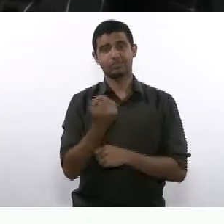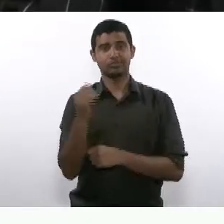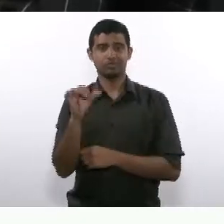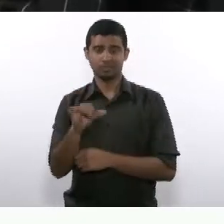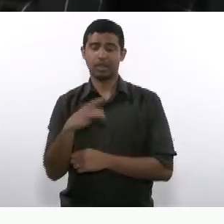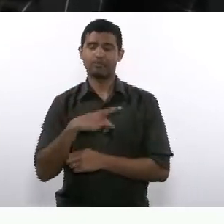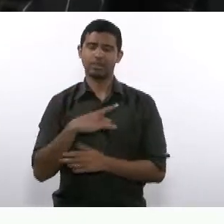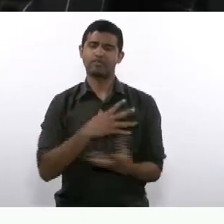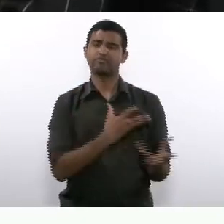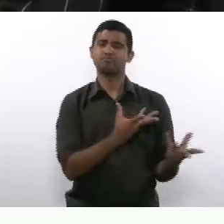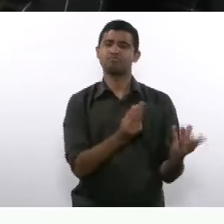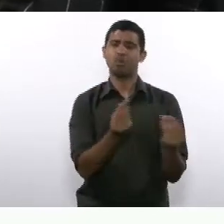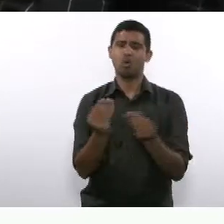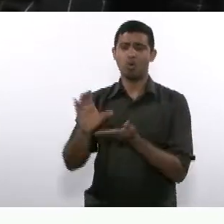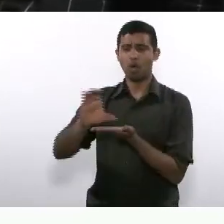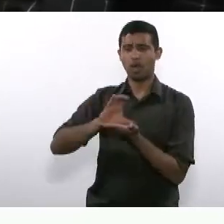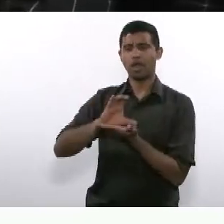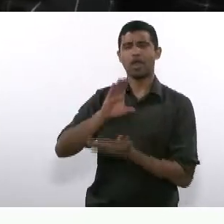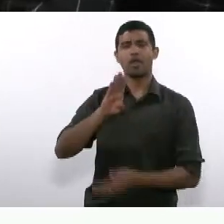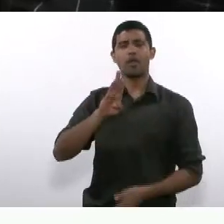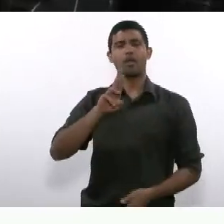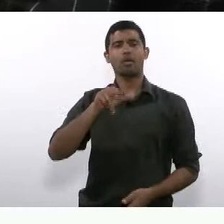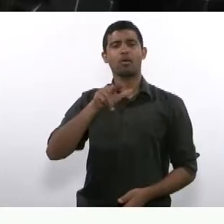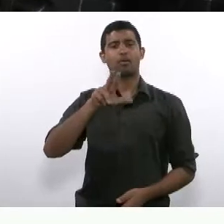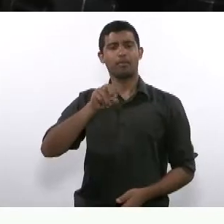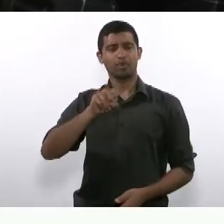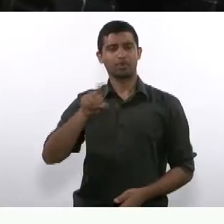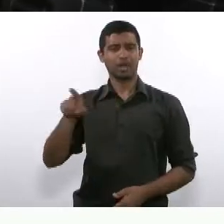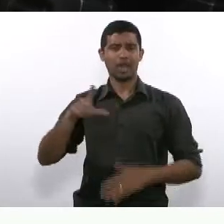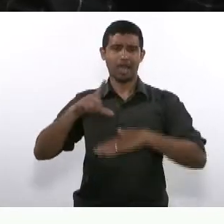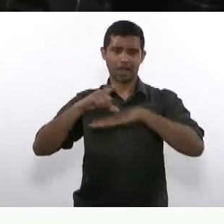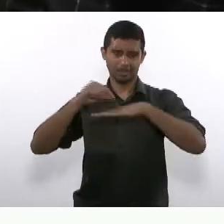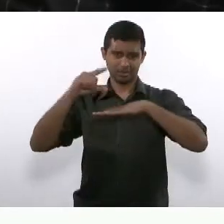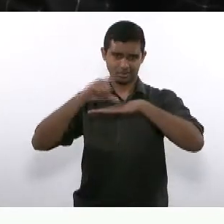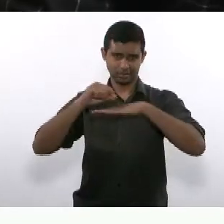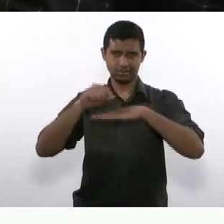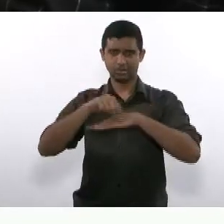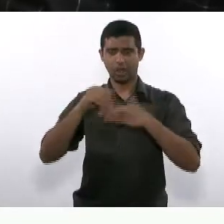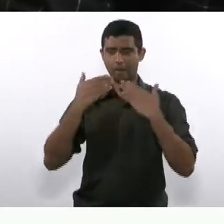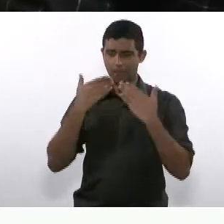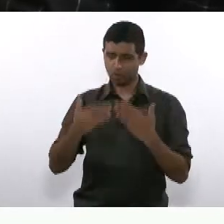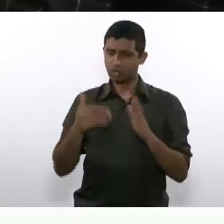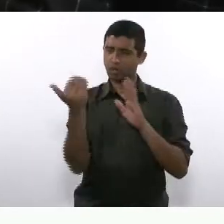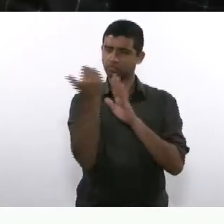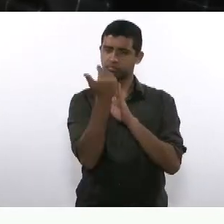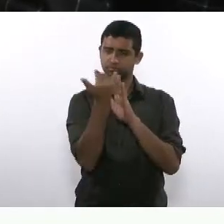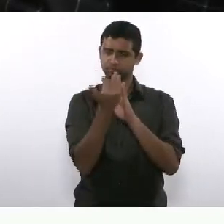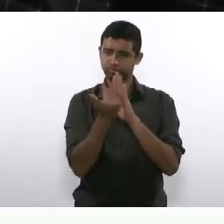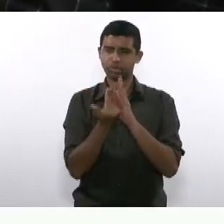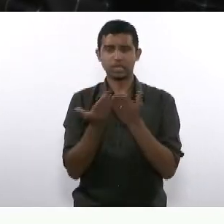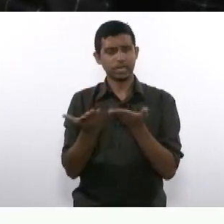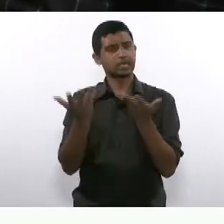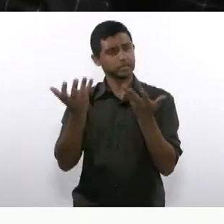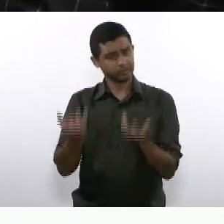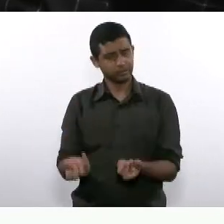ajuda do Bruno Schettini na Casa Civil, a gente apresentou a matemática para ele, ele foi bem